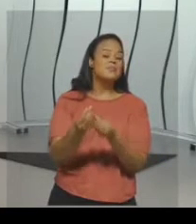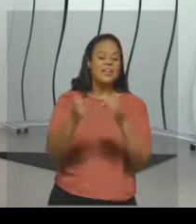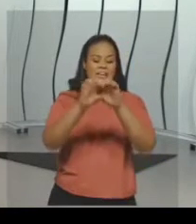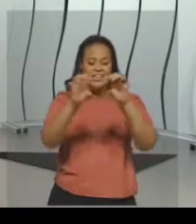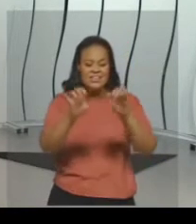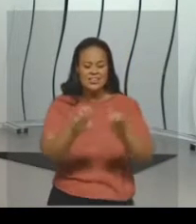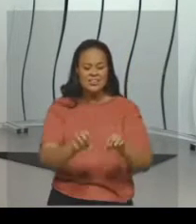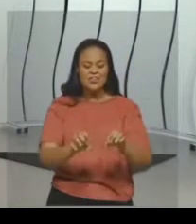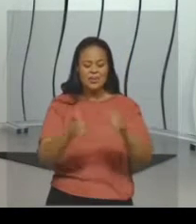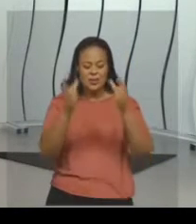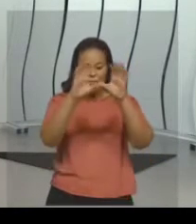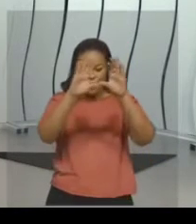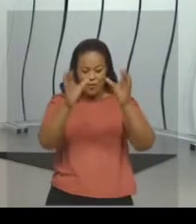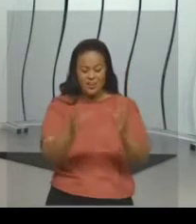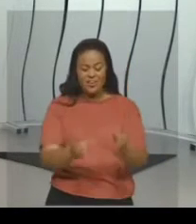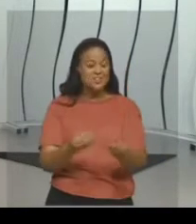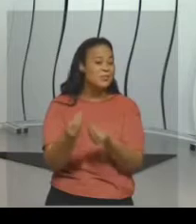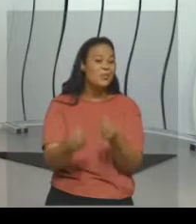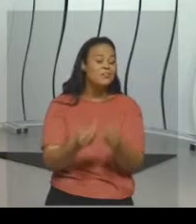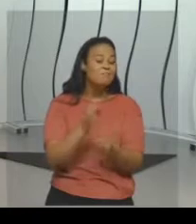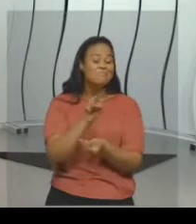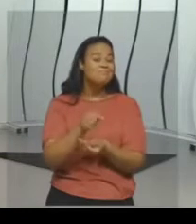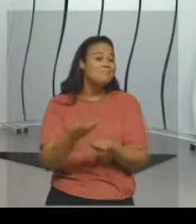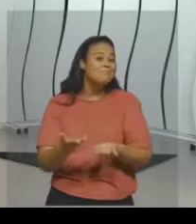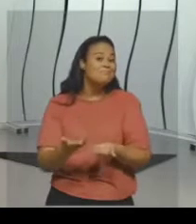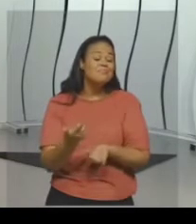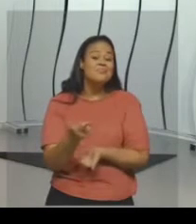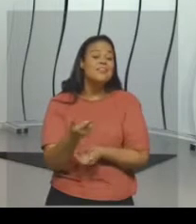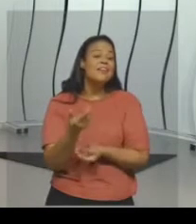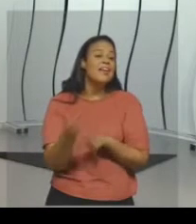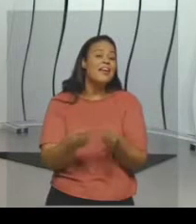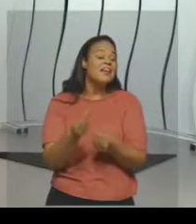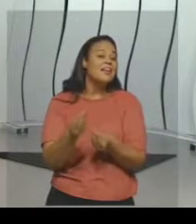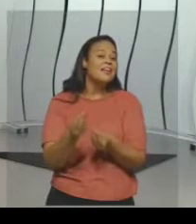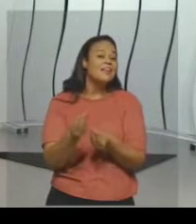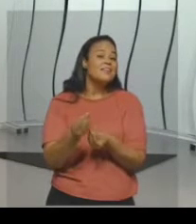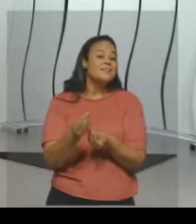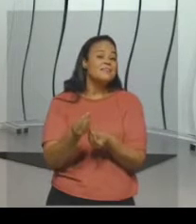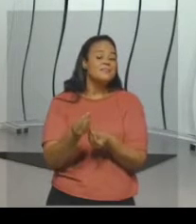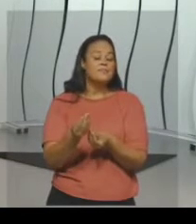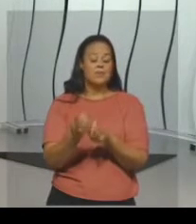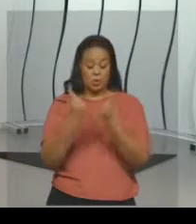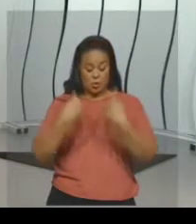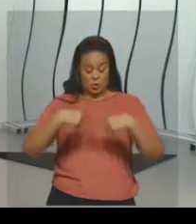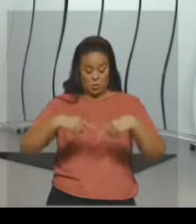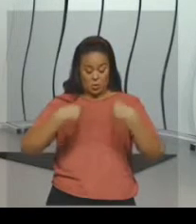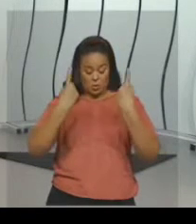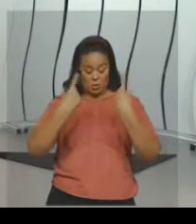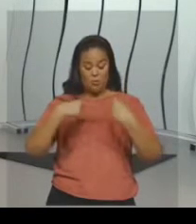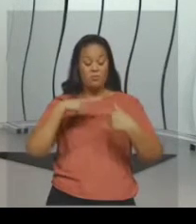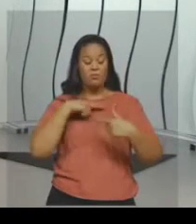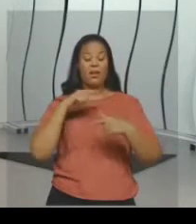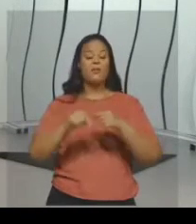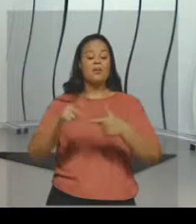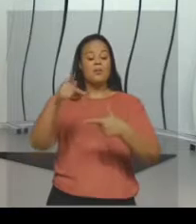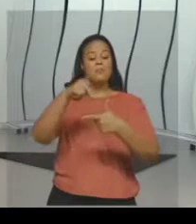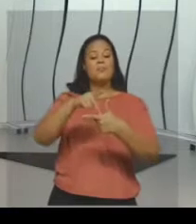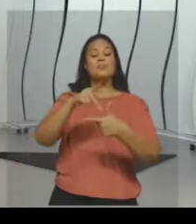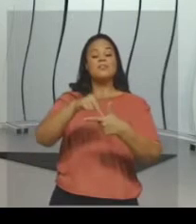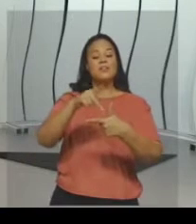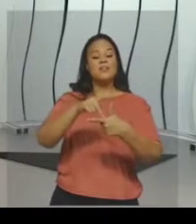de organismo nenhum. A base da estrutura do meu corpo, por exemplo, é proteica, é de